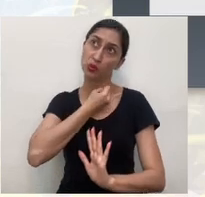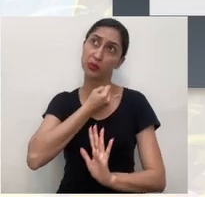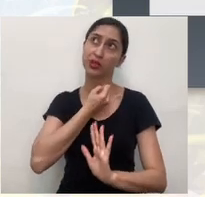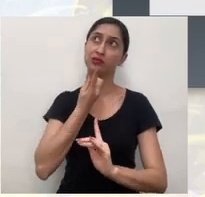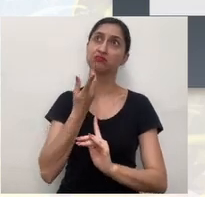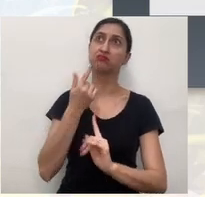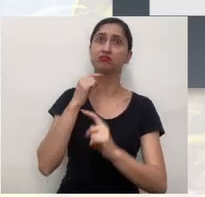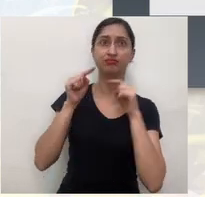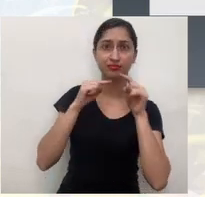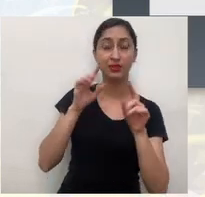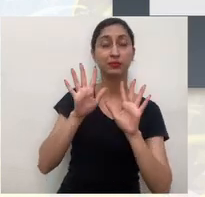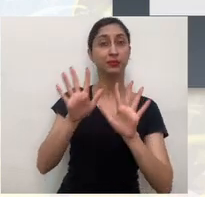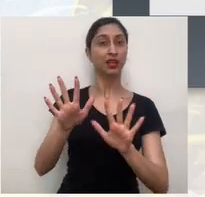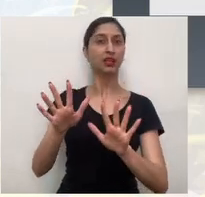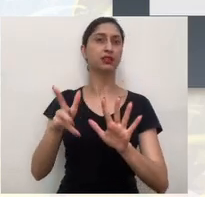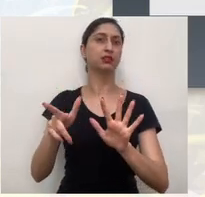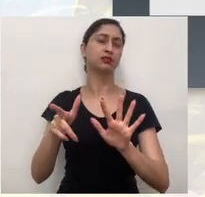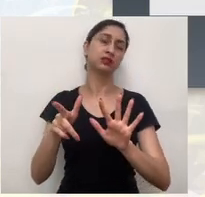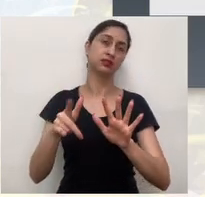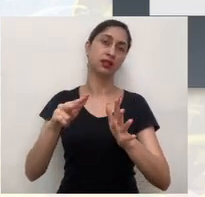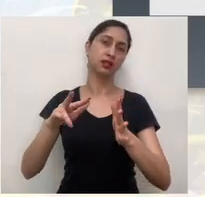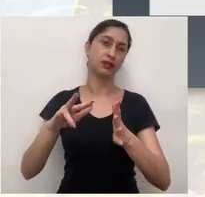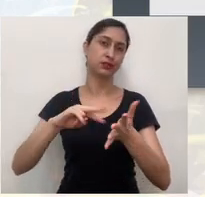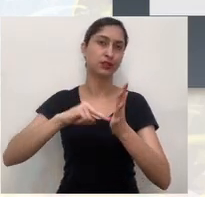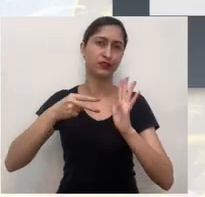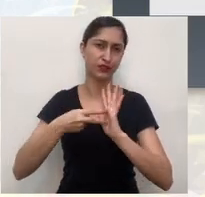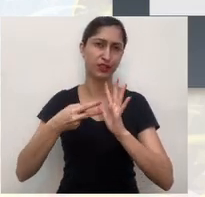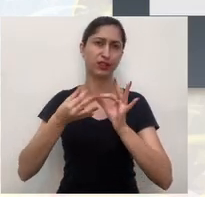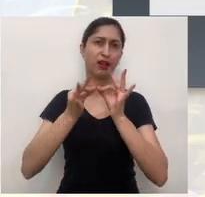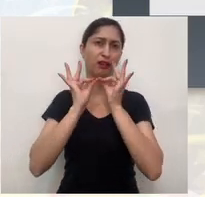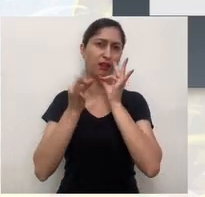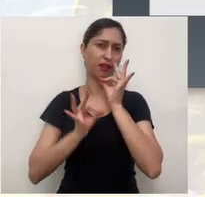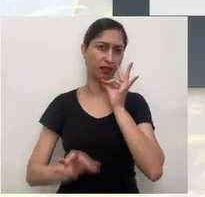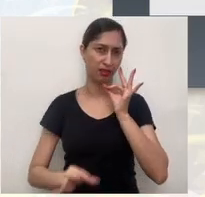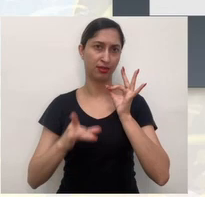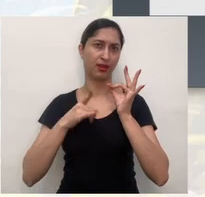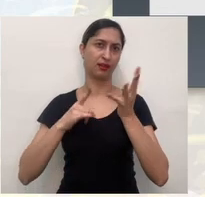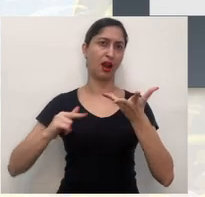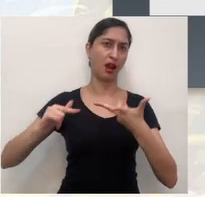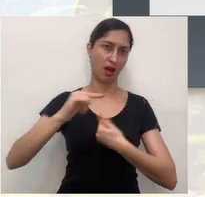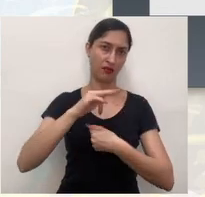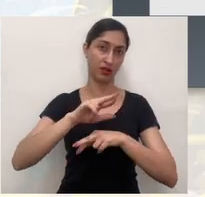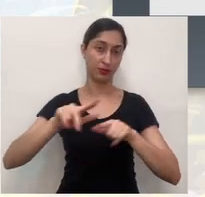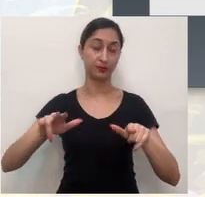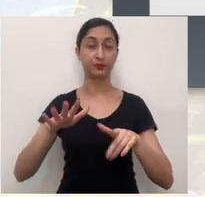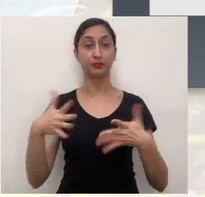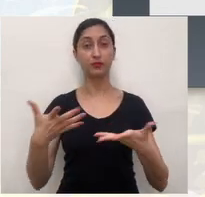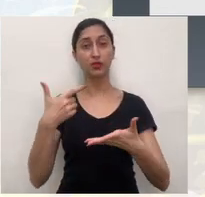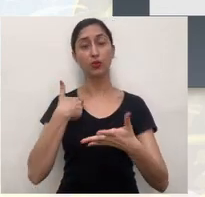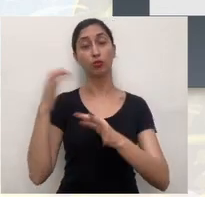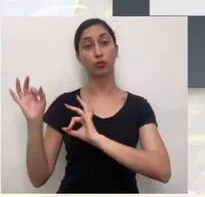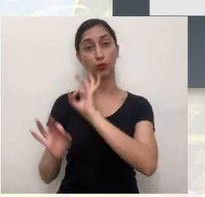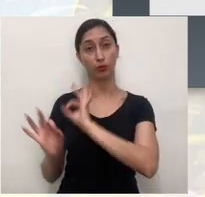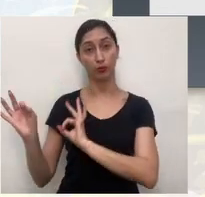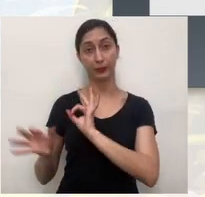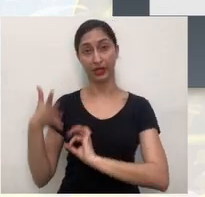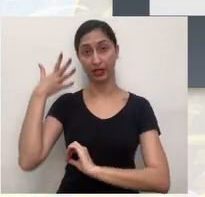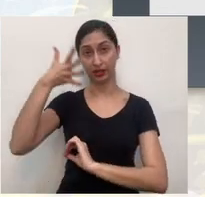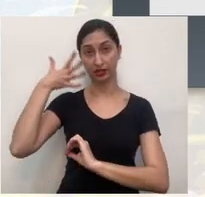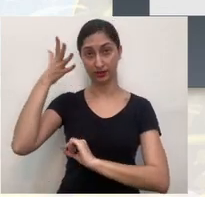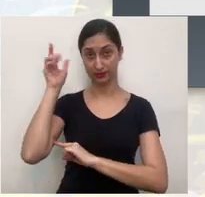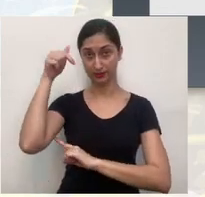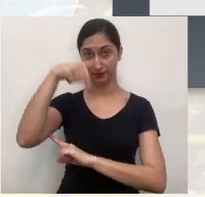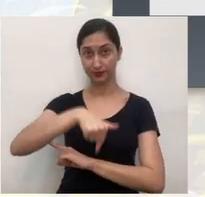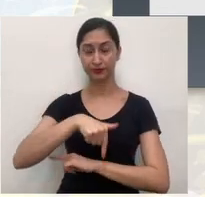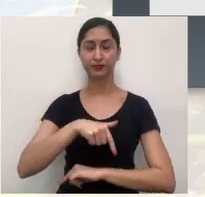muito, muito extensa, né? E, olhando essa obra, assim, preparando essa palestra, ela me